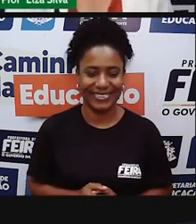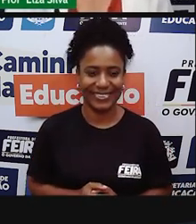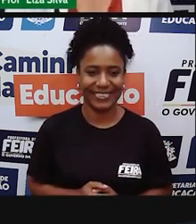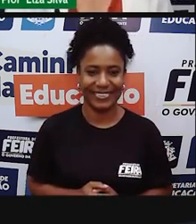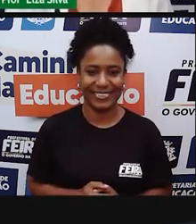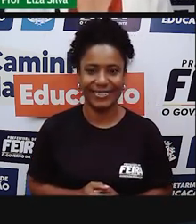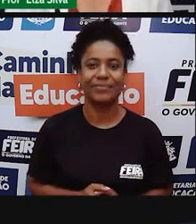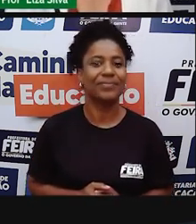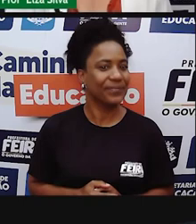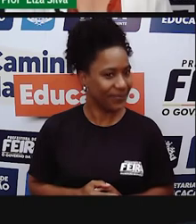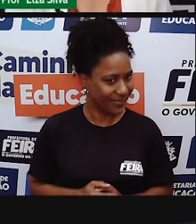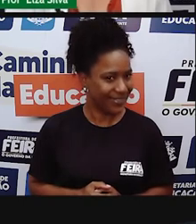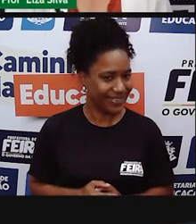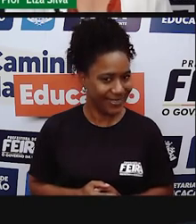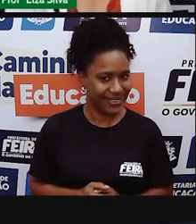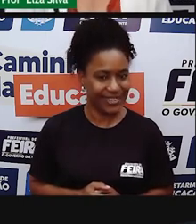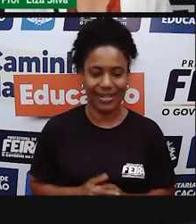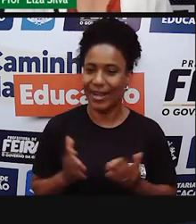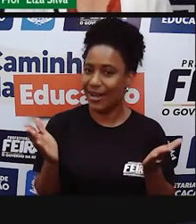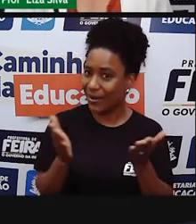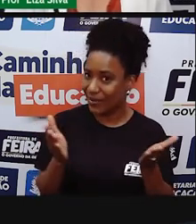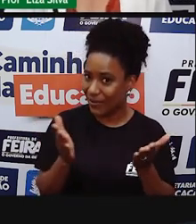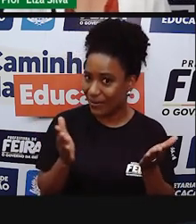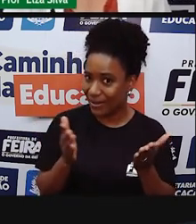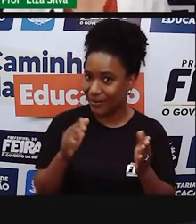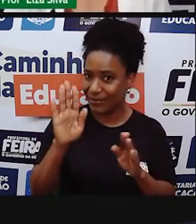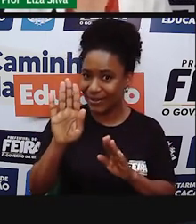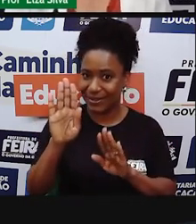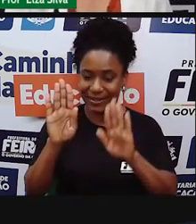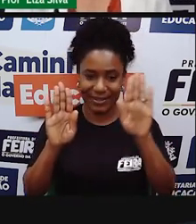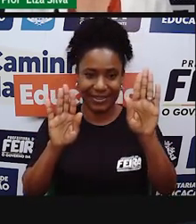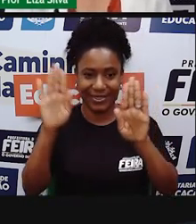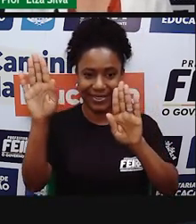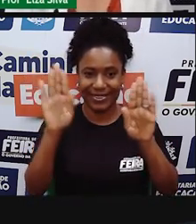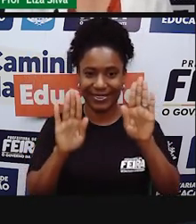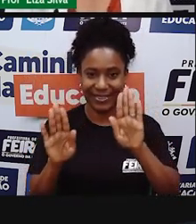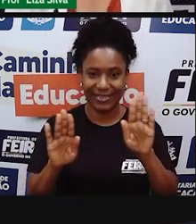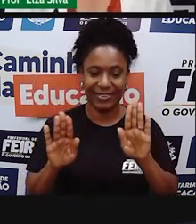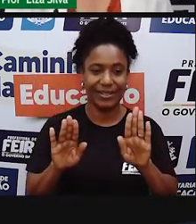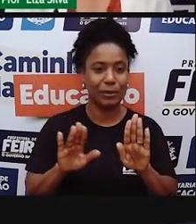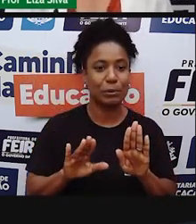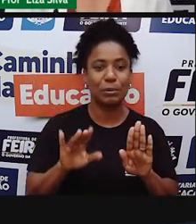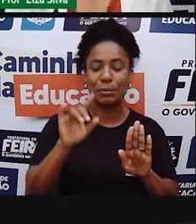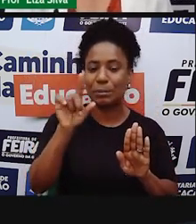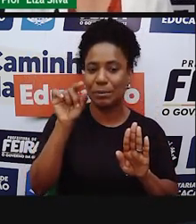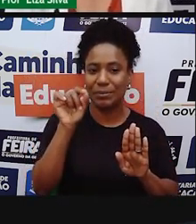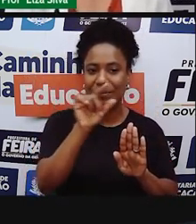E agora nós vamos ter que escolher. Ajudem-me, por favor.